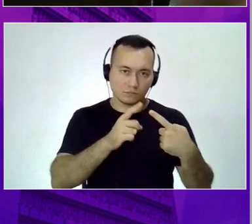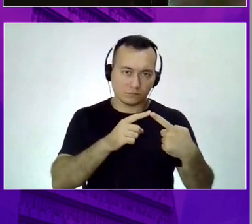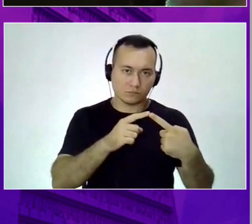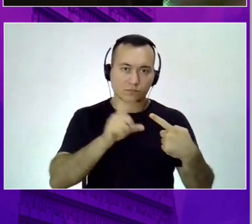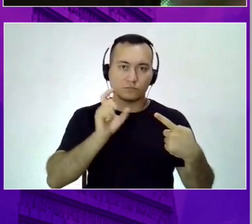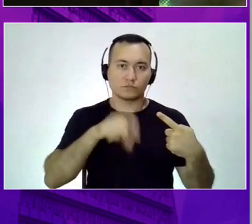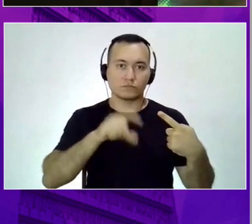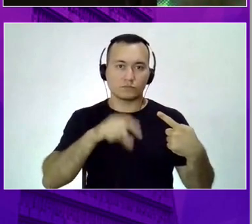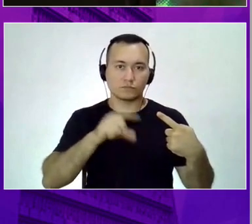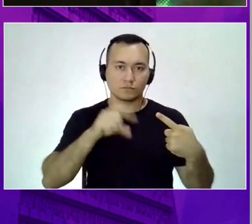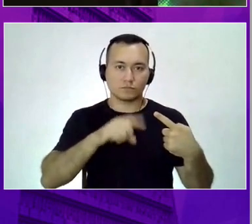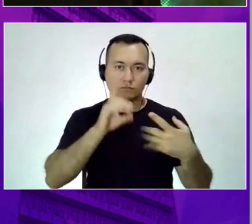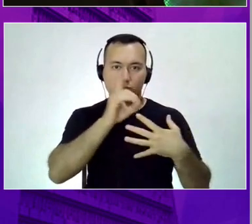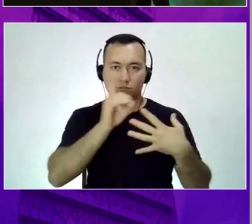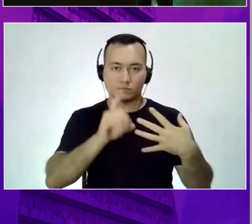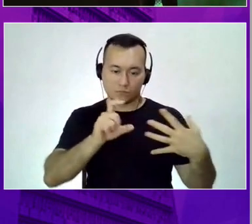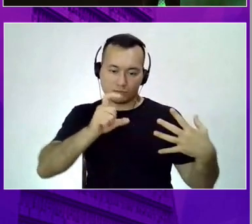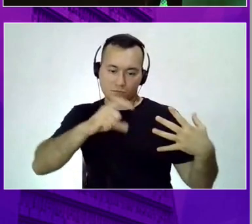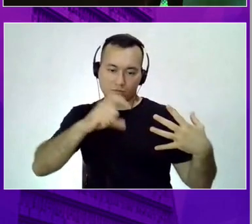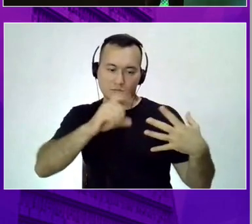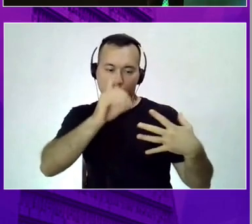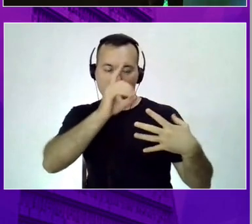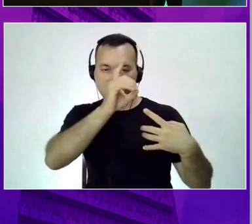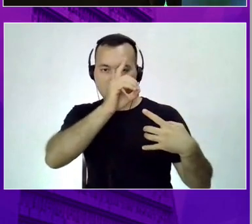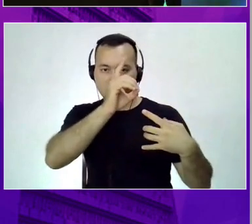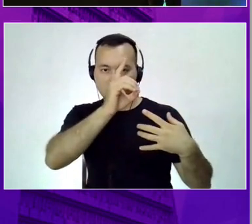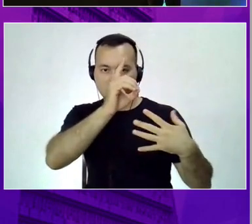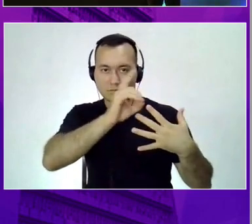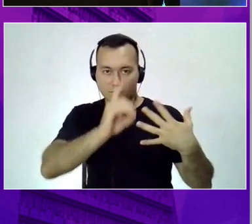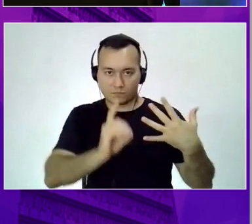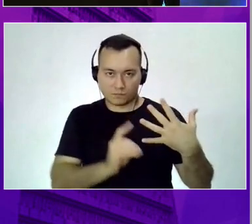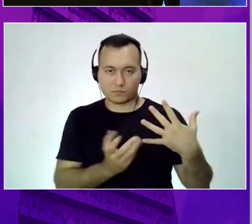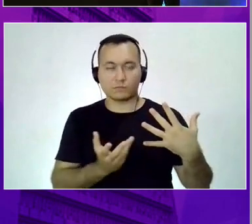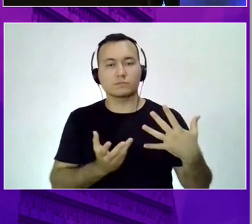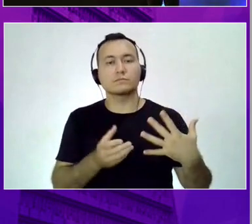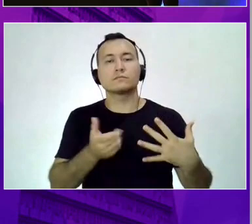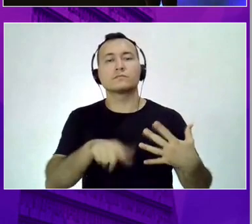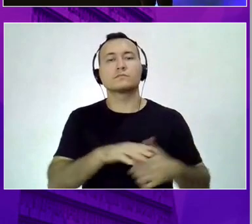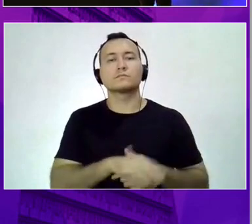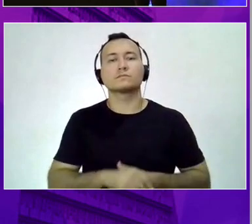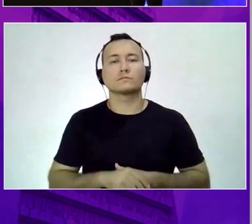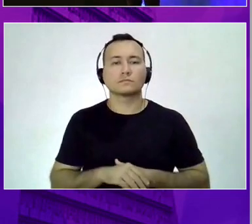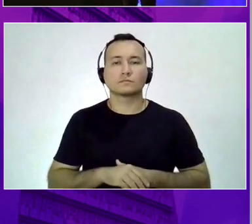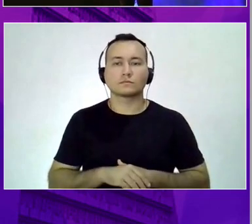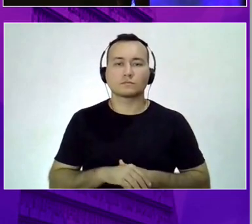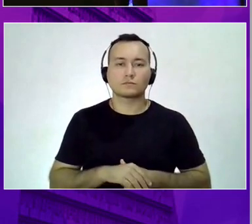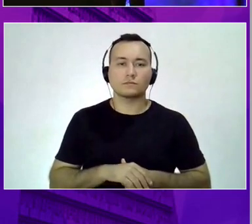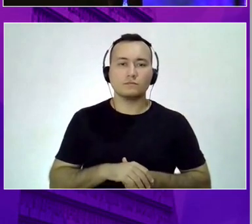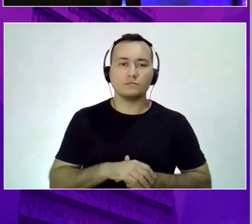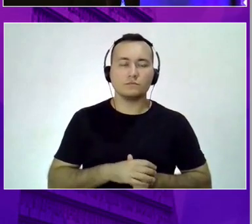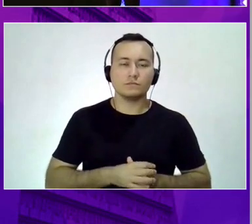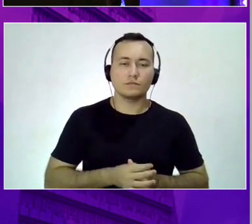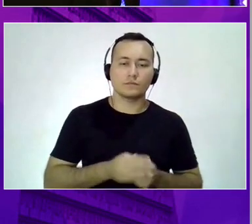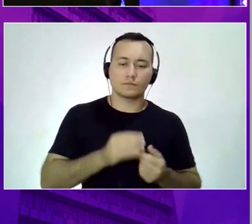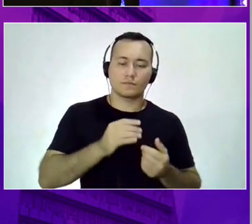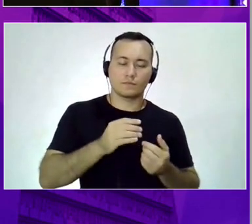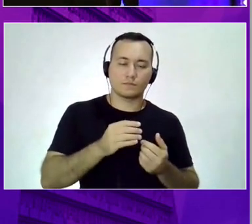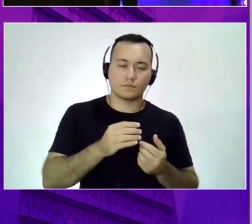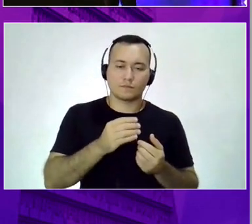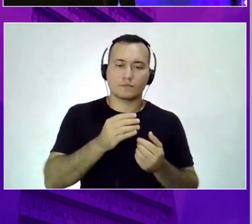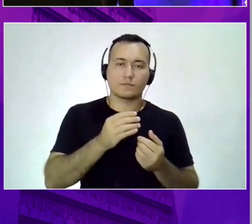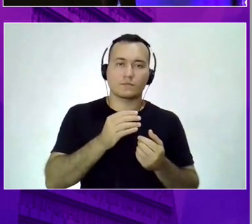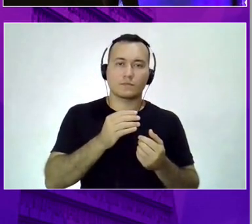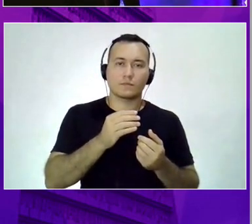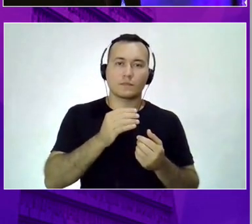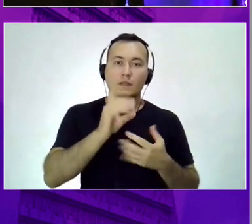dados para o nosso Data Lake ali através de um fluxo. E para isso, né, para extrair desse banco de dados e jogar dentro do nosso